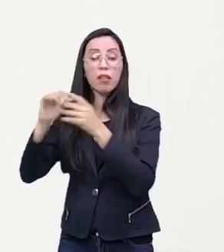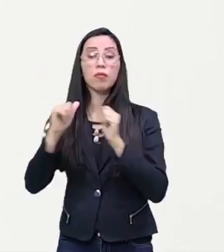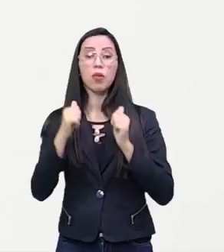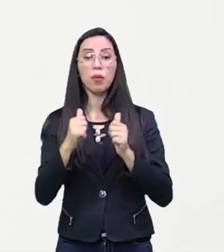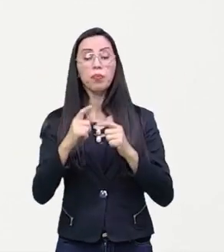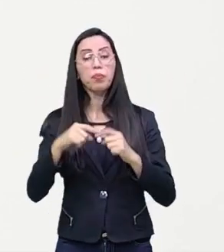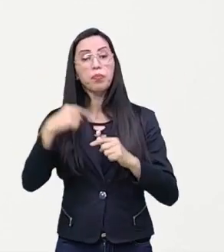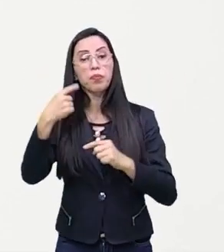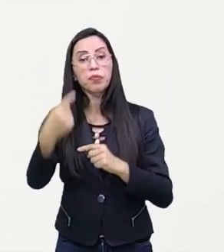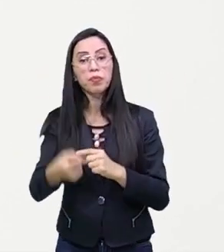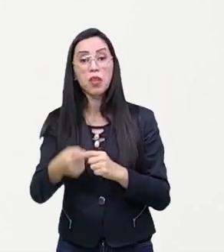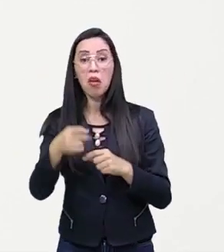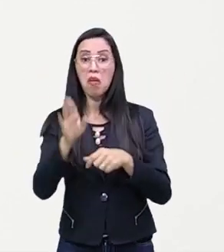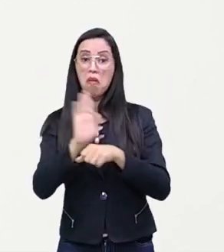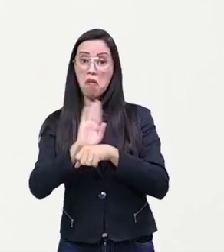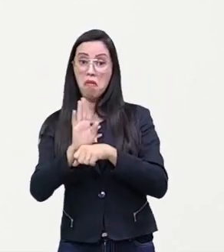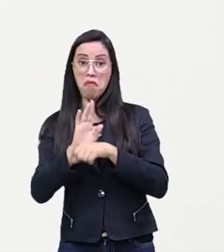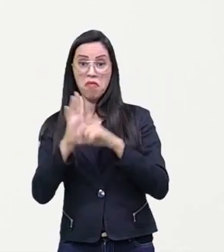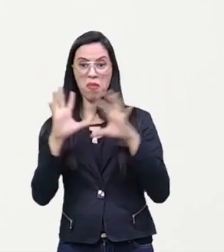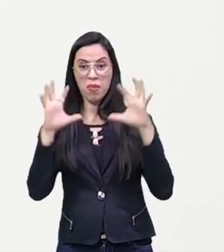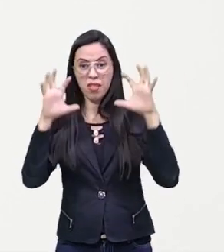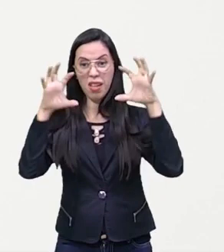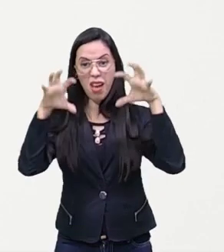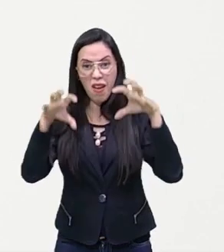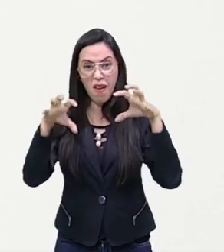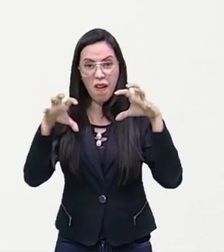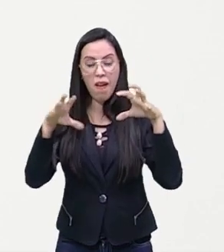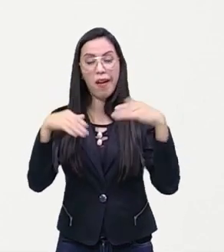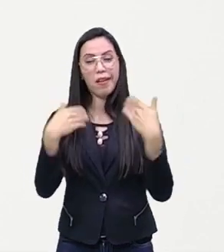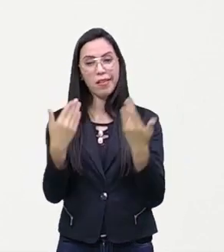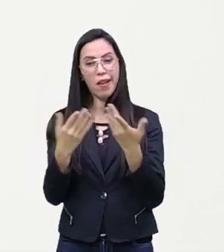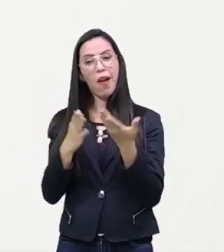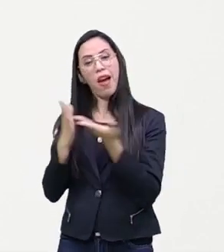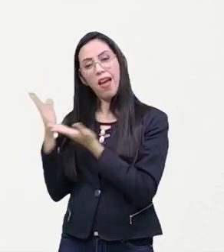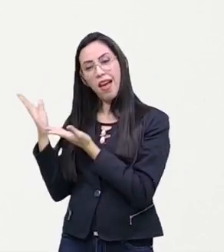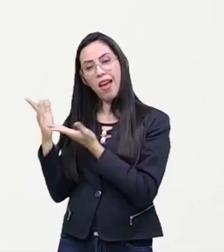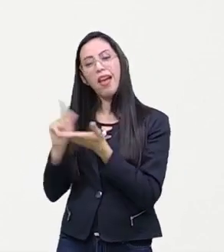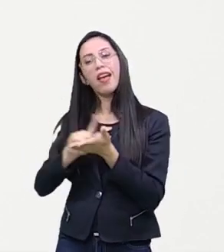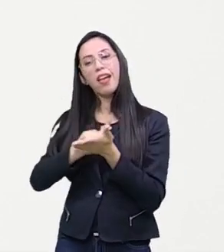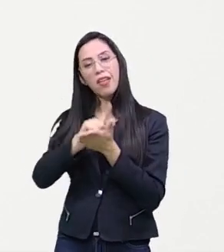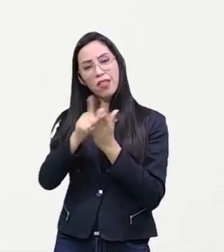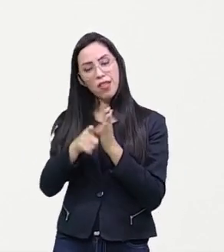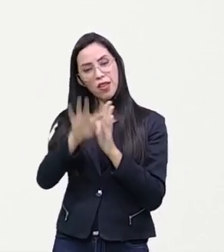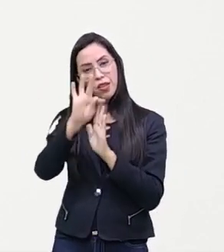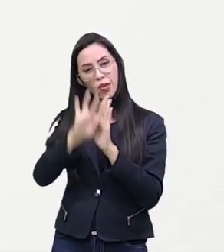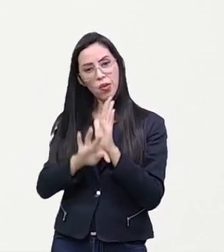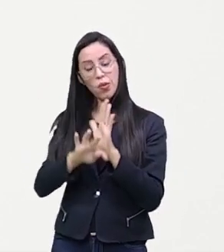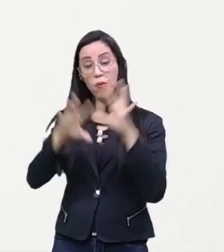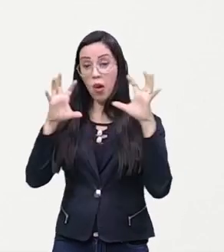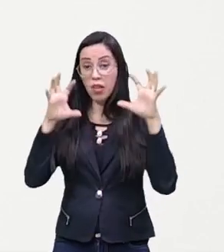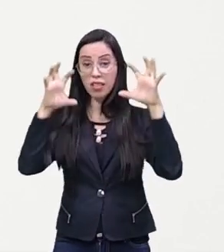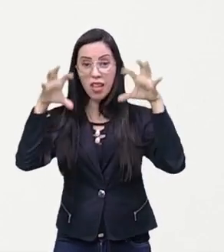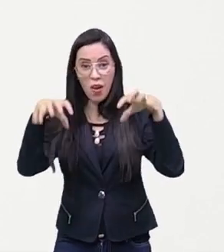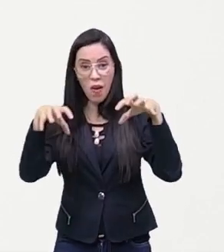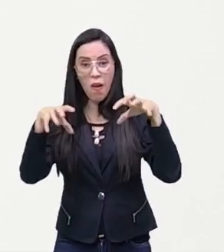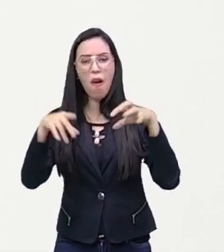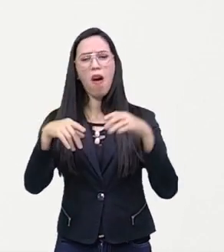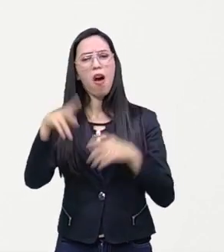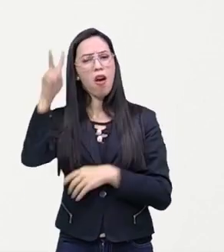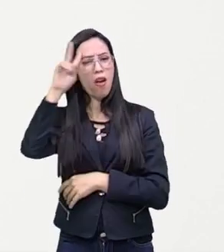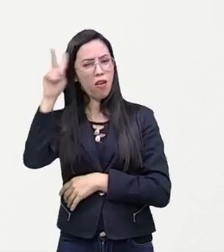Quem nunca assistiu um filme de terror, hein, crianças? História de terror costumam apresentar personagens